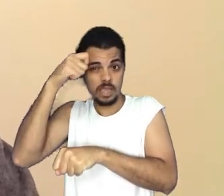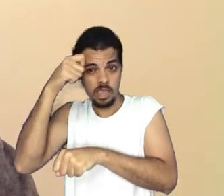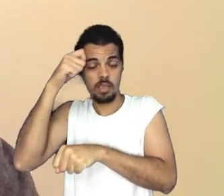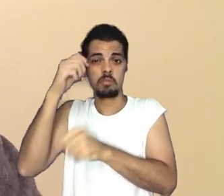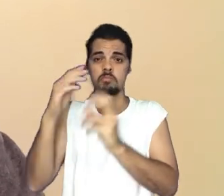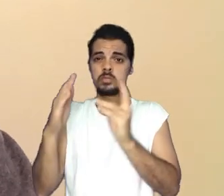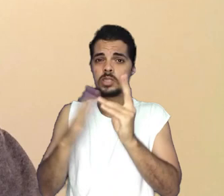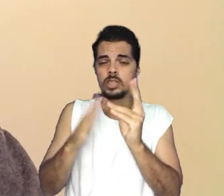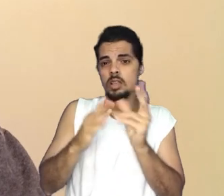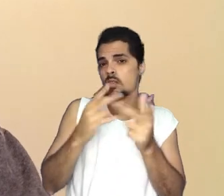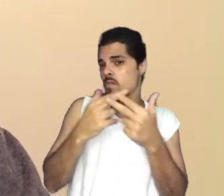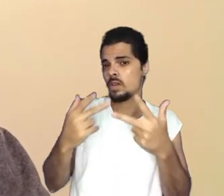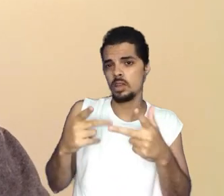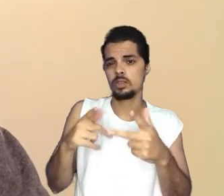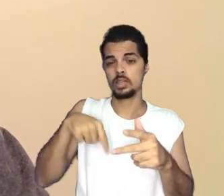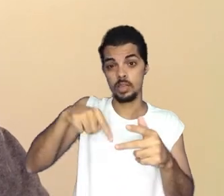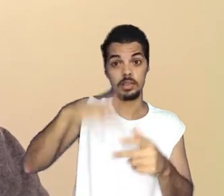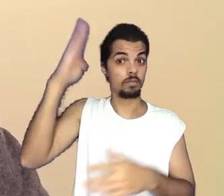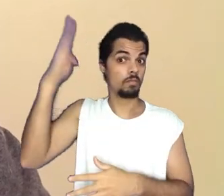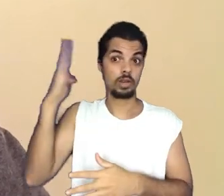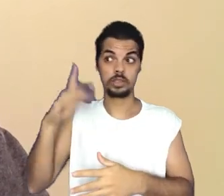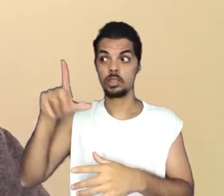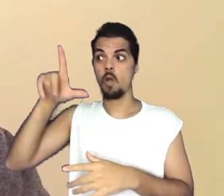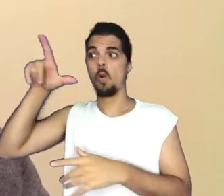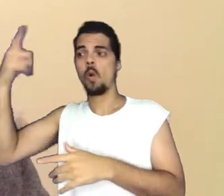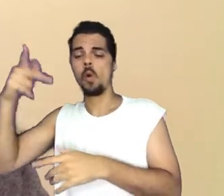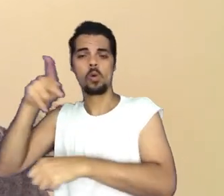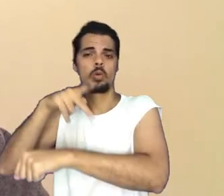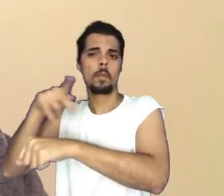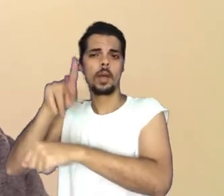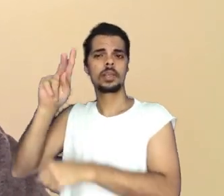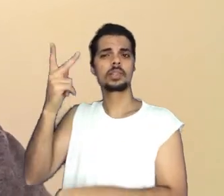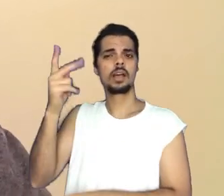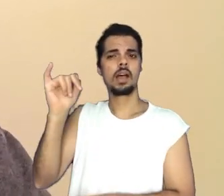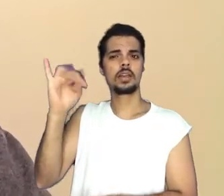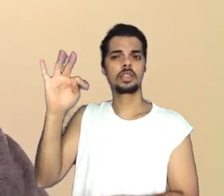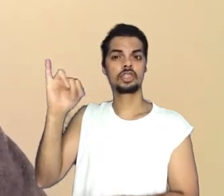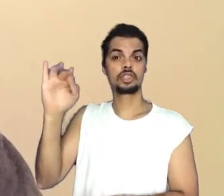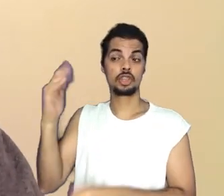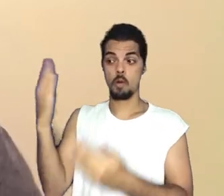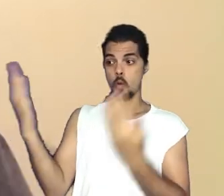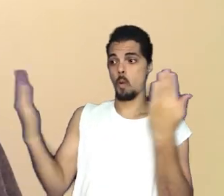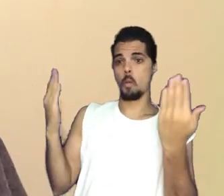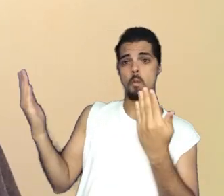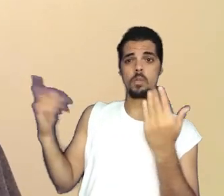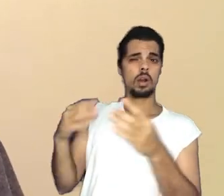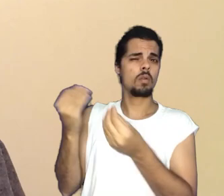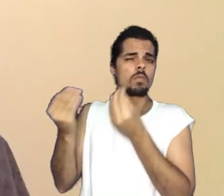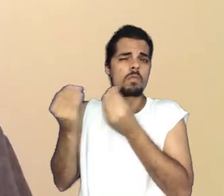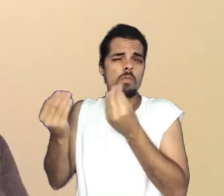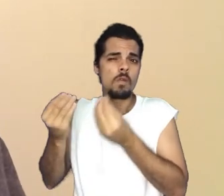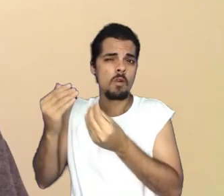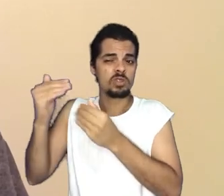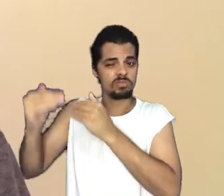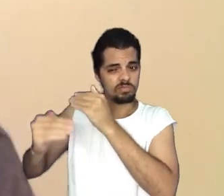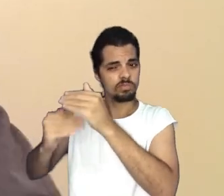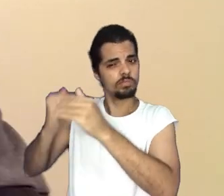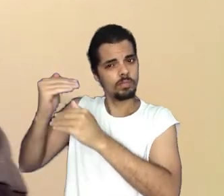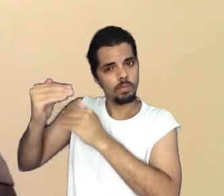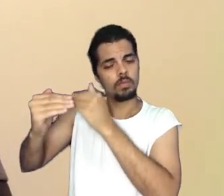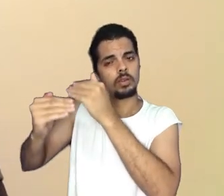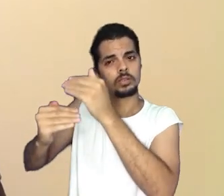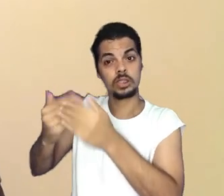questão da revolta da população no Haiti e verificar nessa, fazer uma comparação entre as